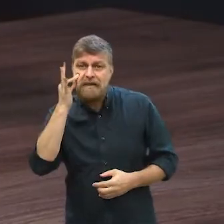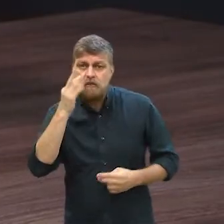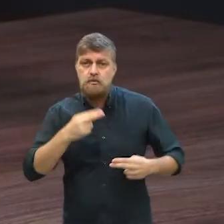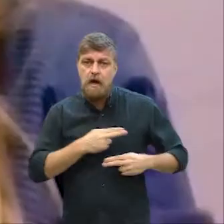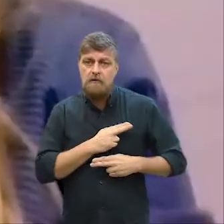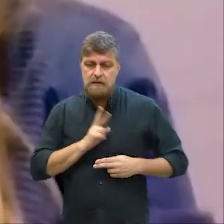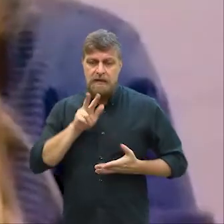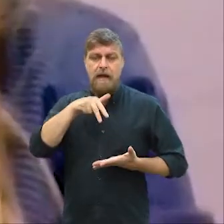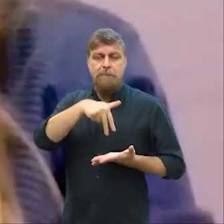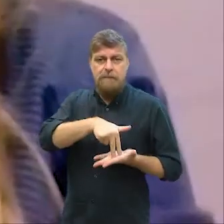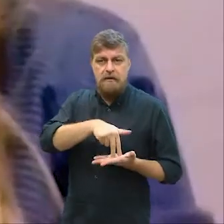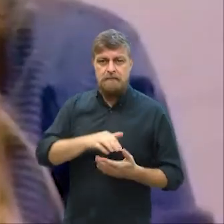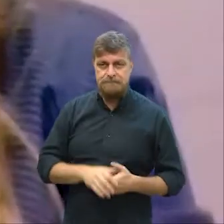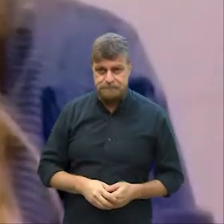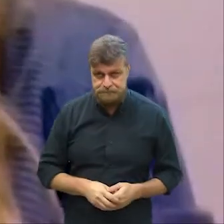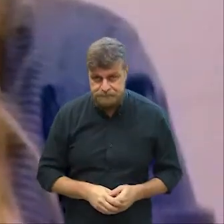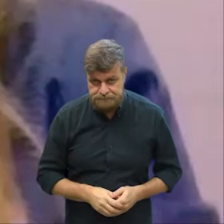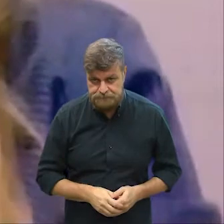pessoal?